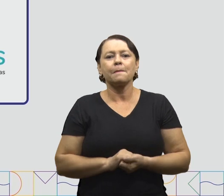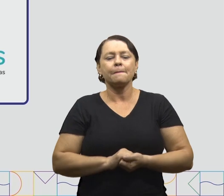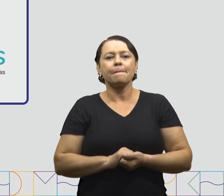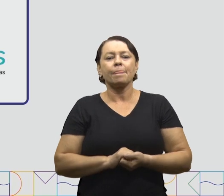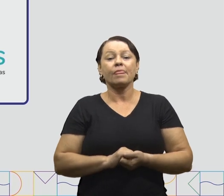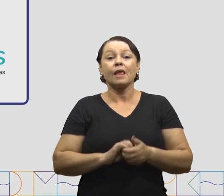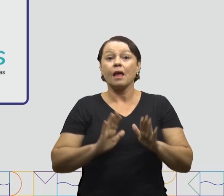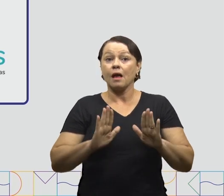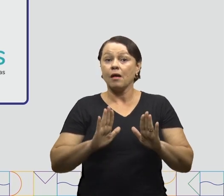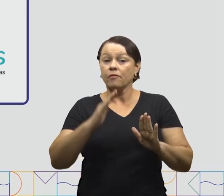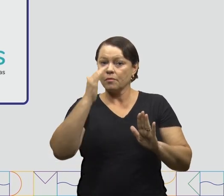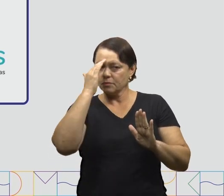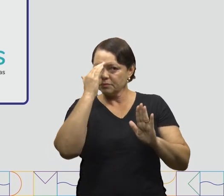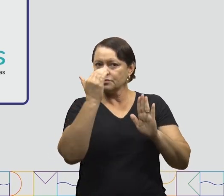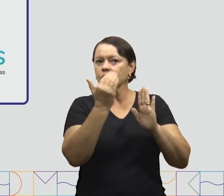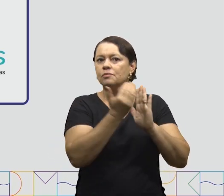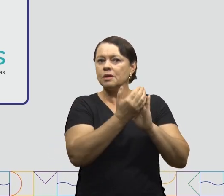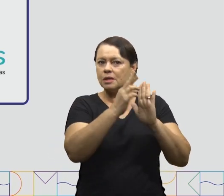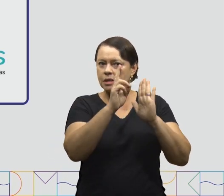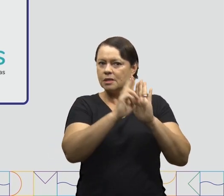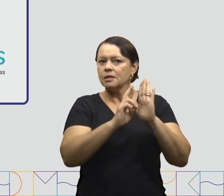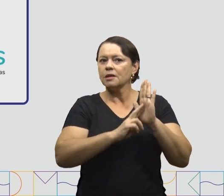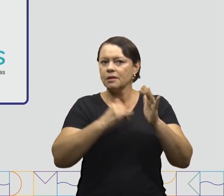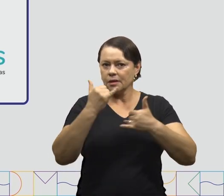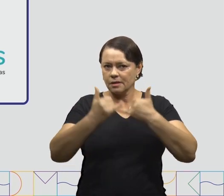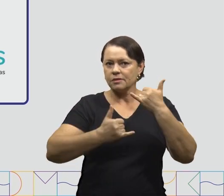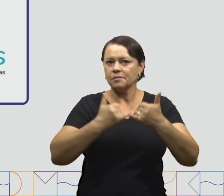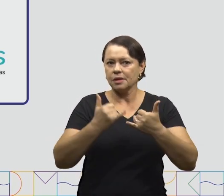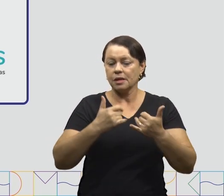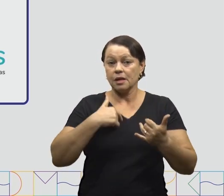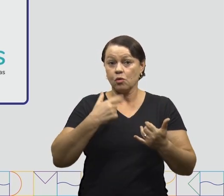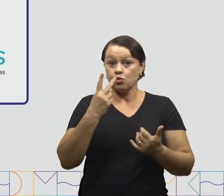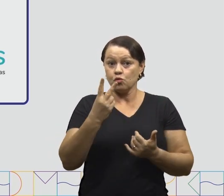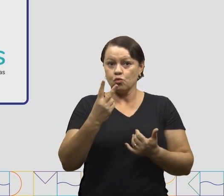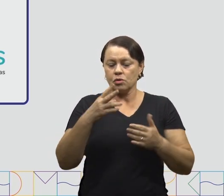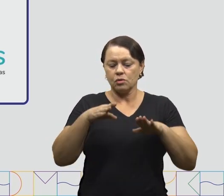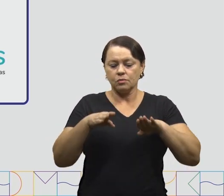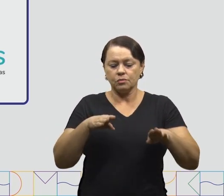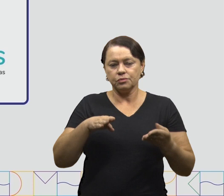dessa vez nós vamos seguir as regras. Tudo bem? Eu vou virar 2 cartas.